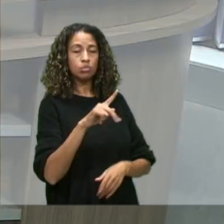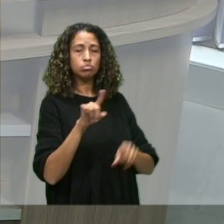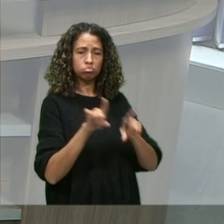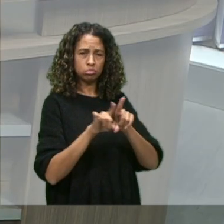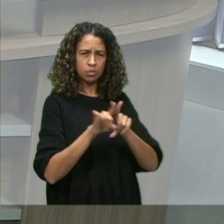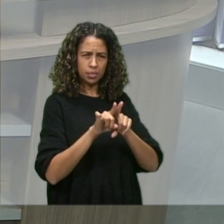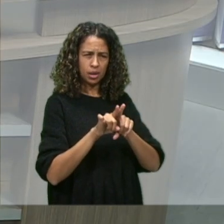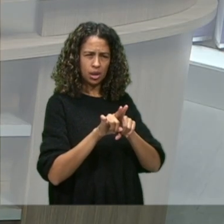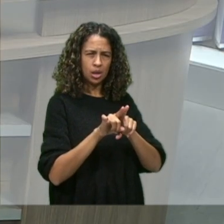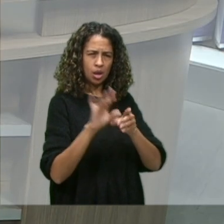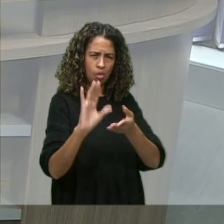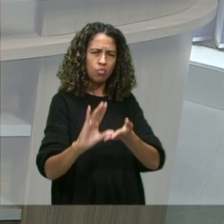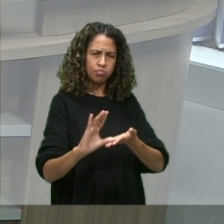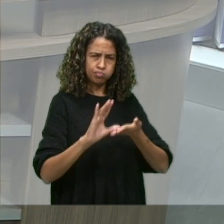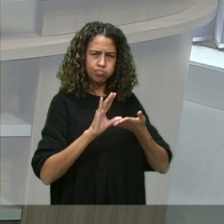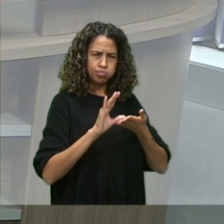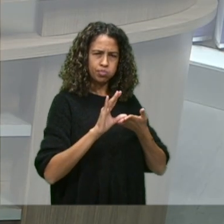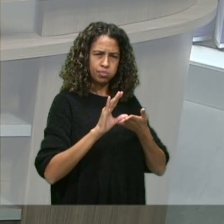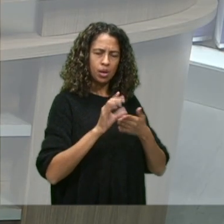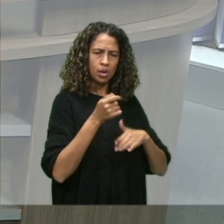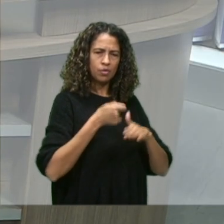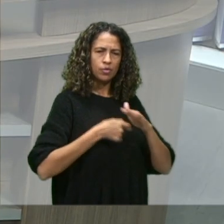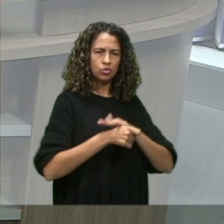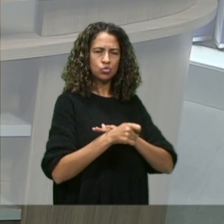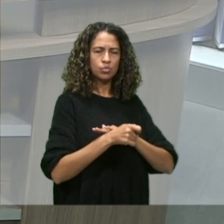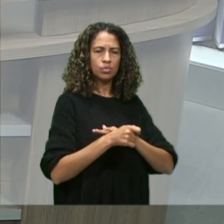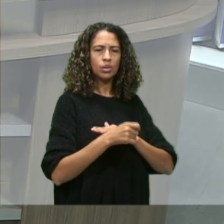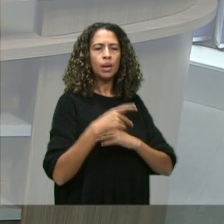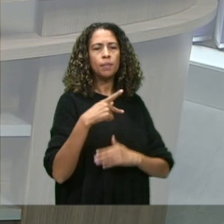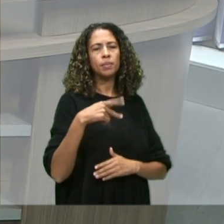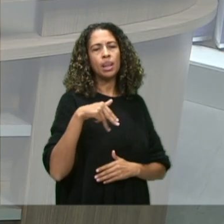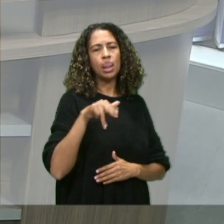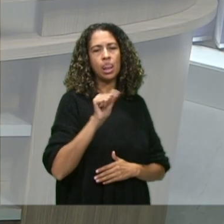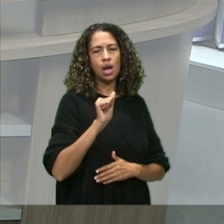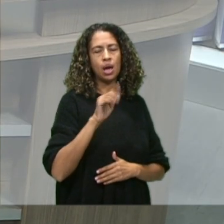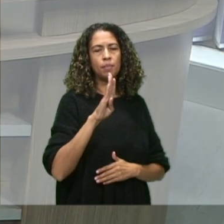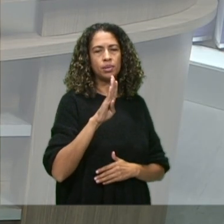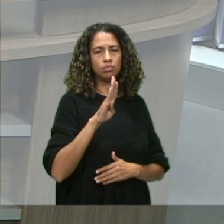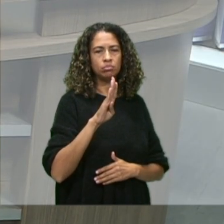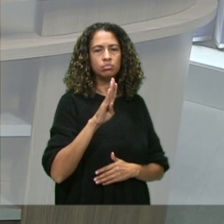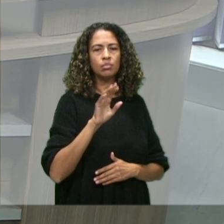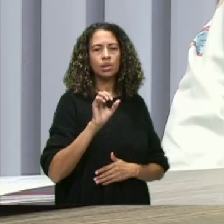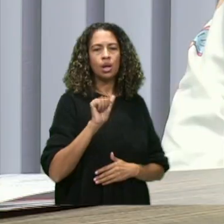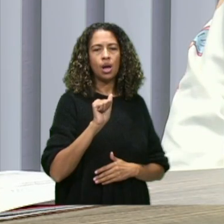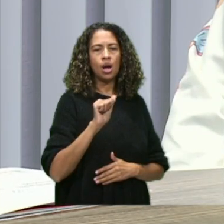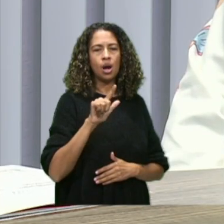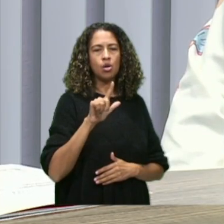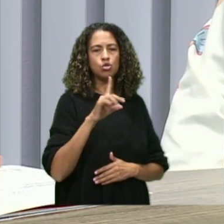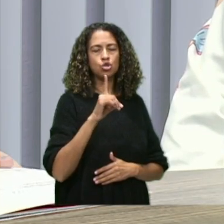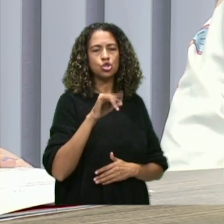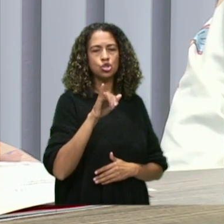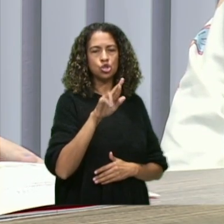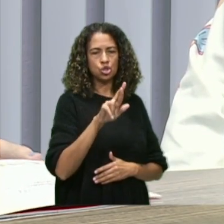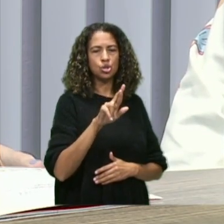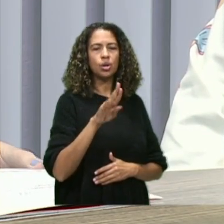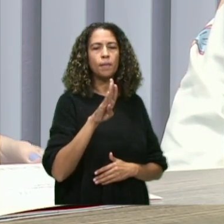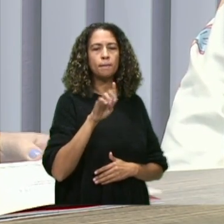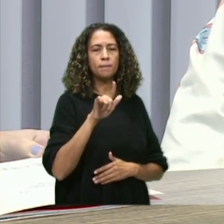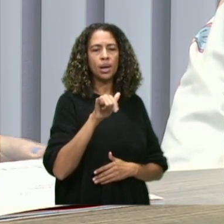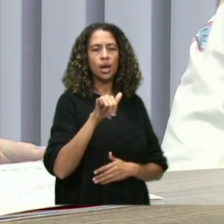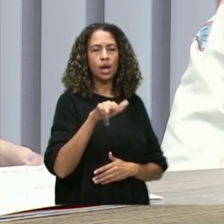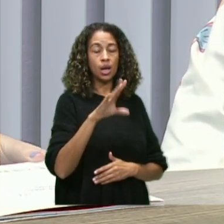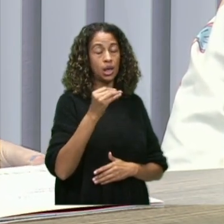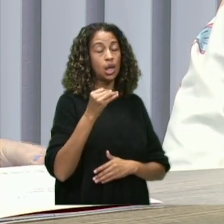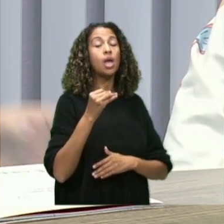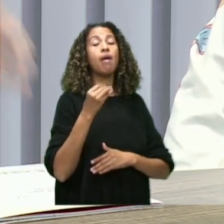a lei de incentivo, né? A lei PENAB, Aldir Blanc, de incentivo à cultura, é do governo federal,